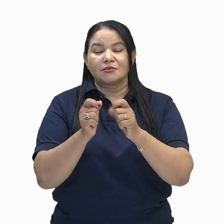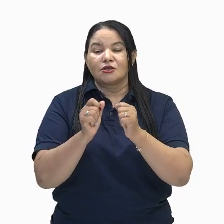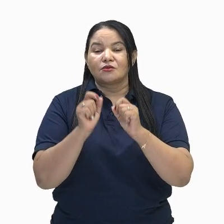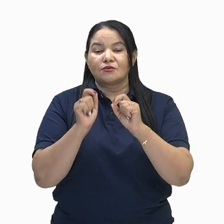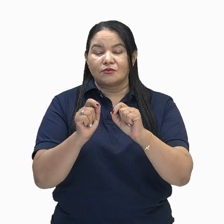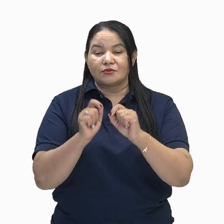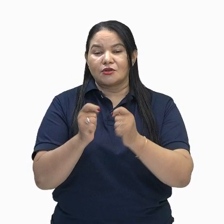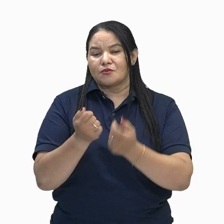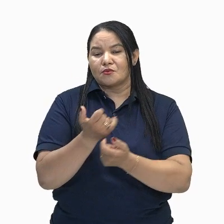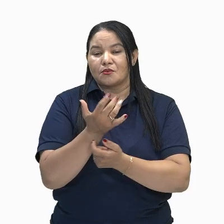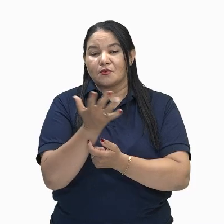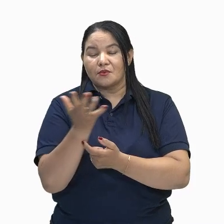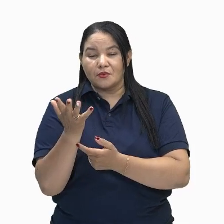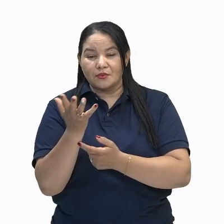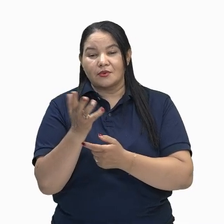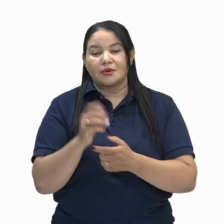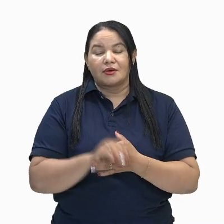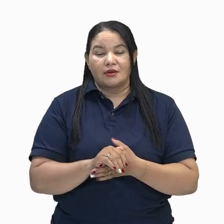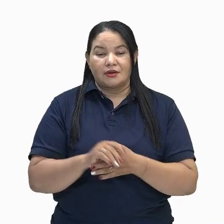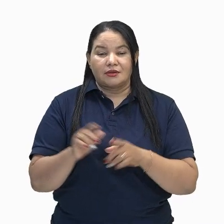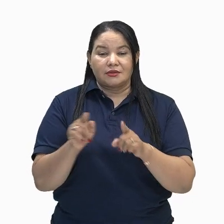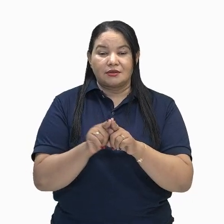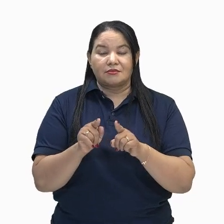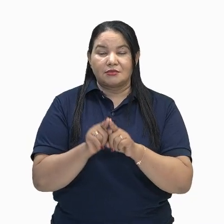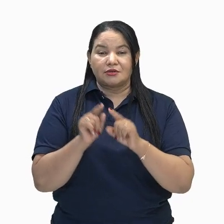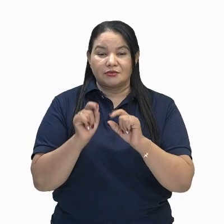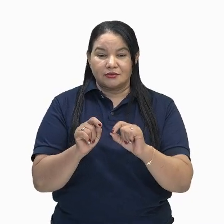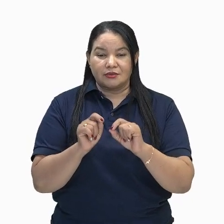qualidade, ele vai dar